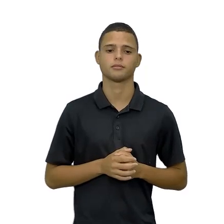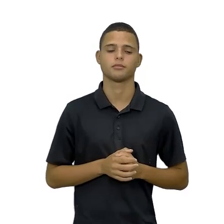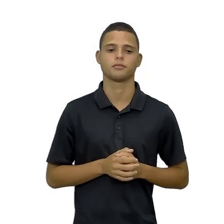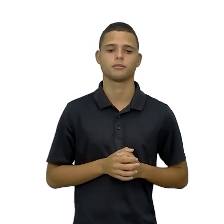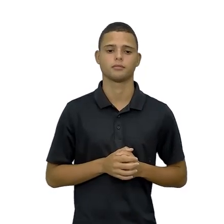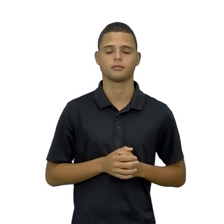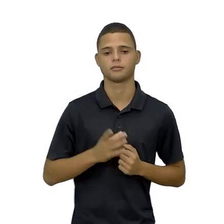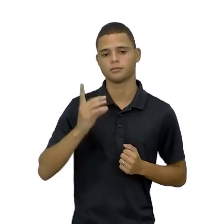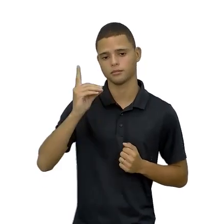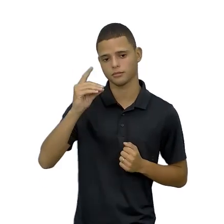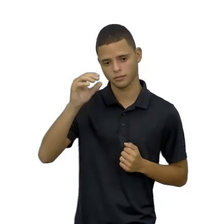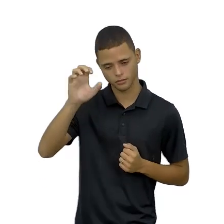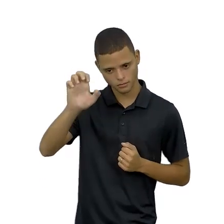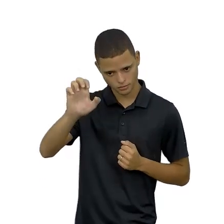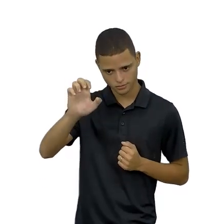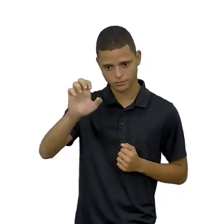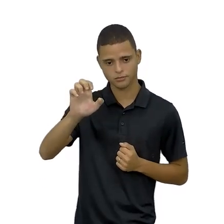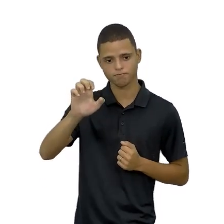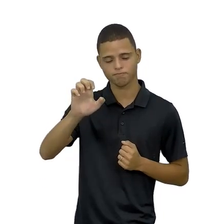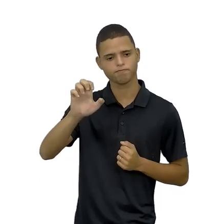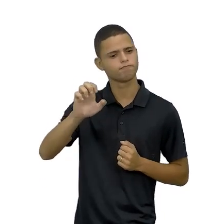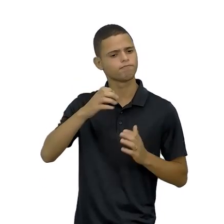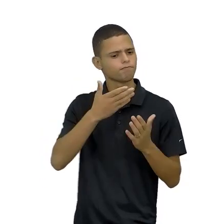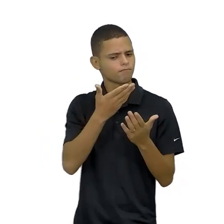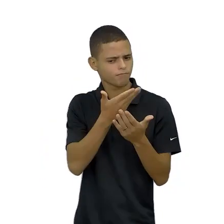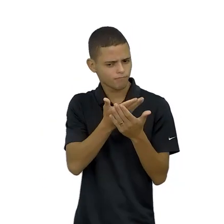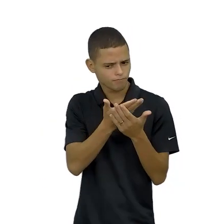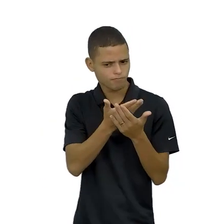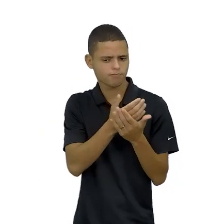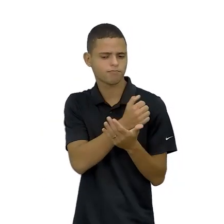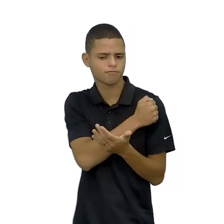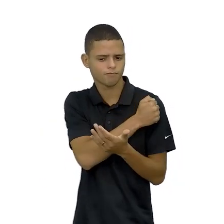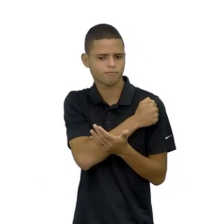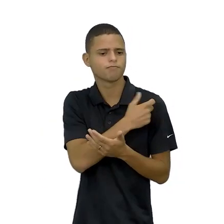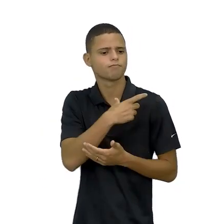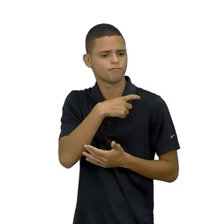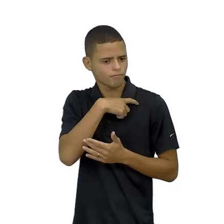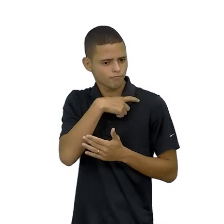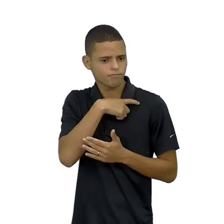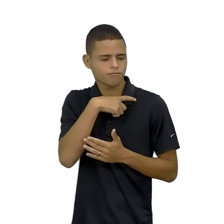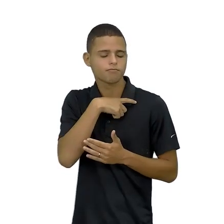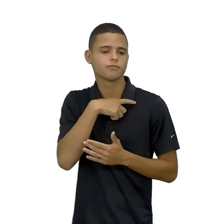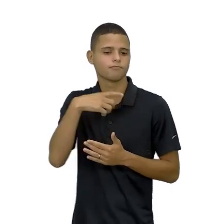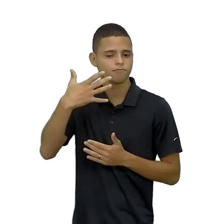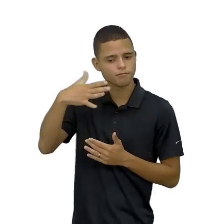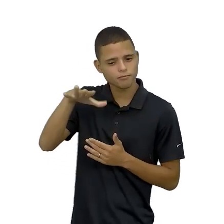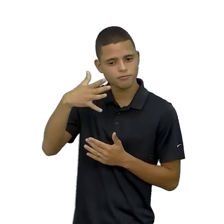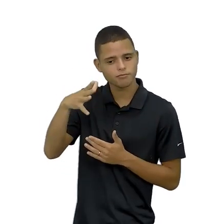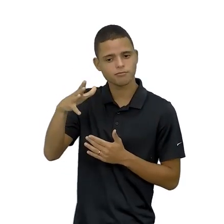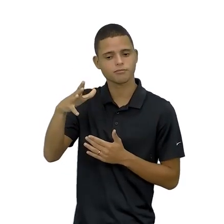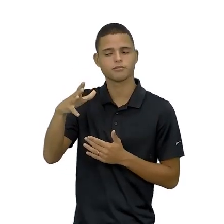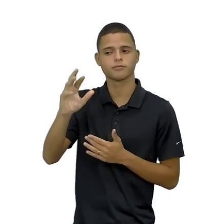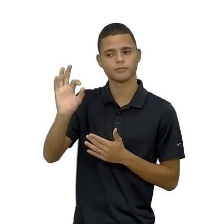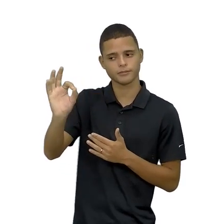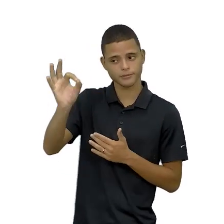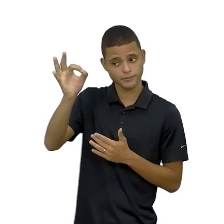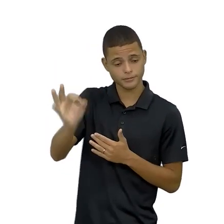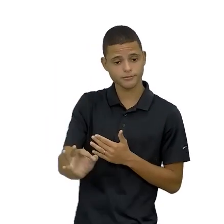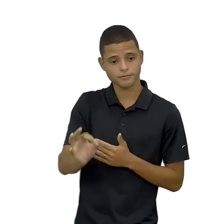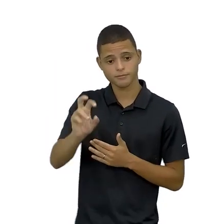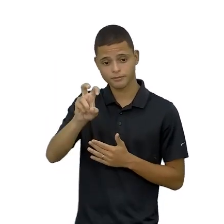na ADE, os estudantes tiveram um desempenho, um percentual de acerto de